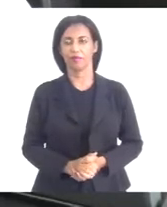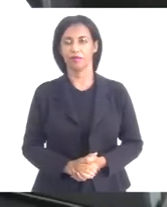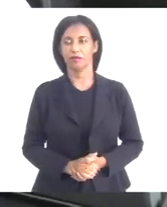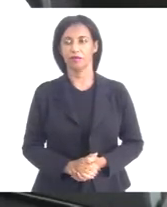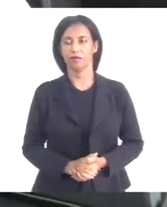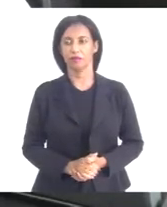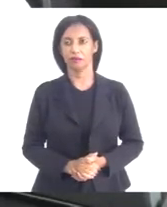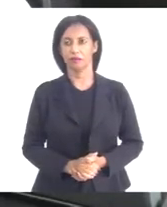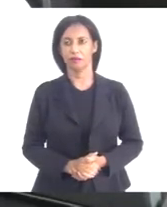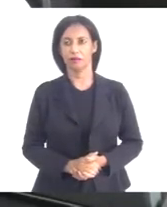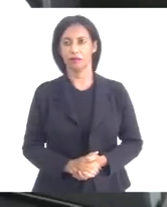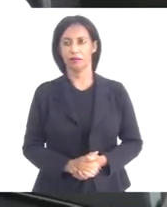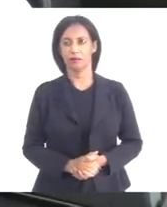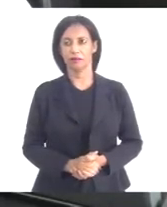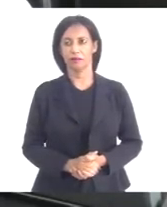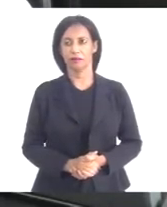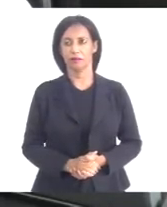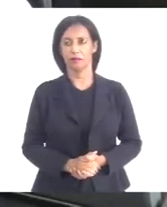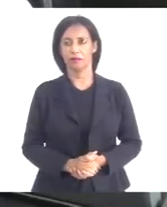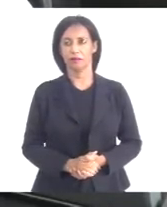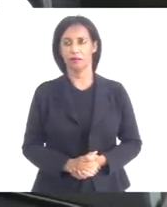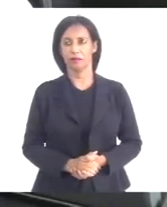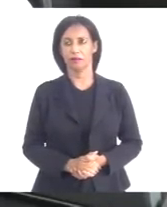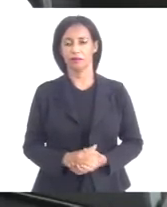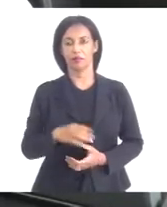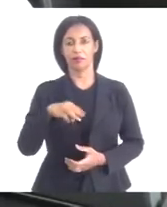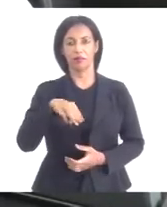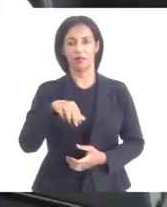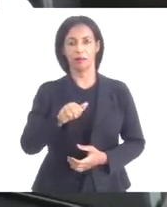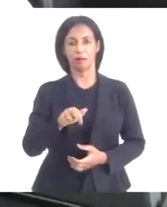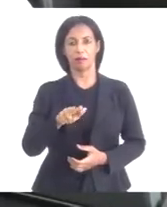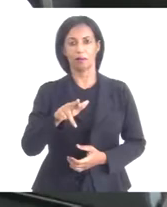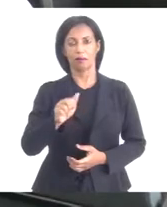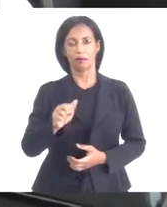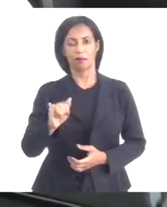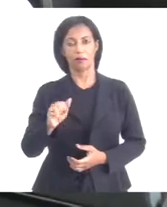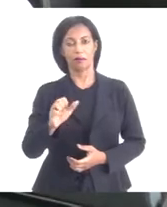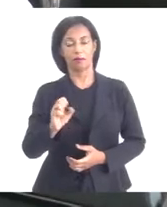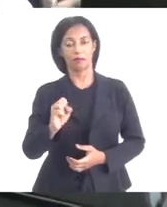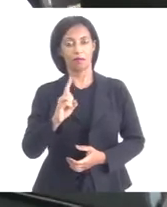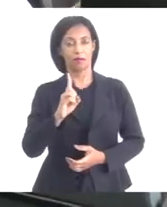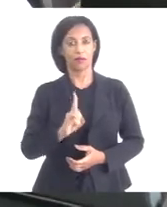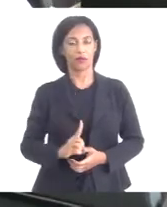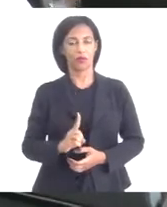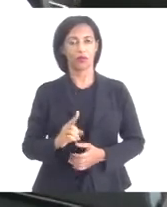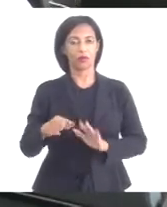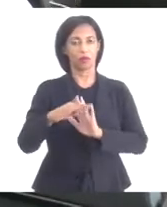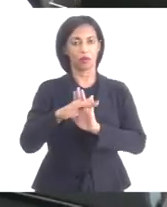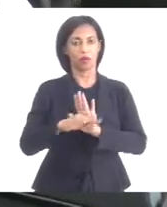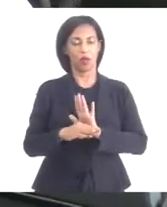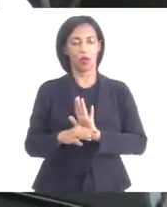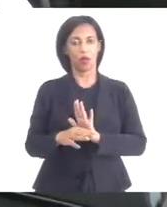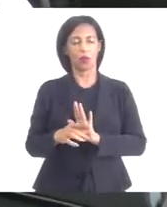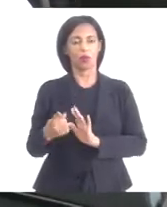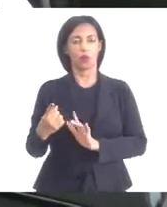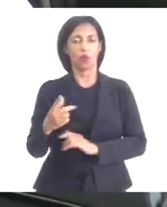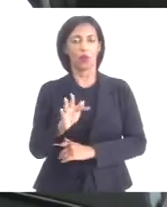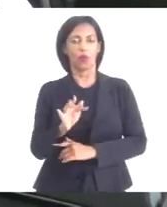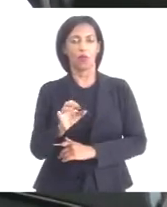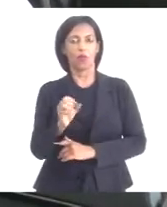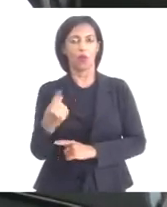e aqui eu gostaria de convidar a senhora Maria Isabel Couto diretora de programas do Instituto fogo cruzado